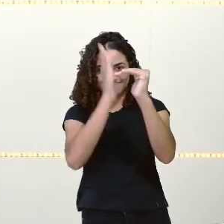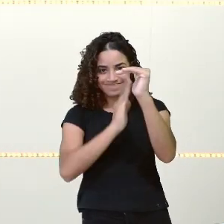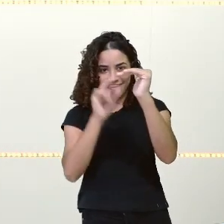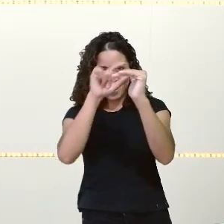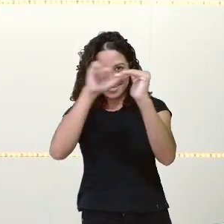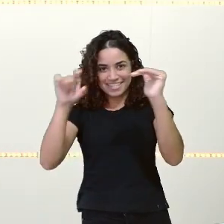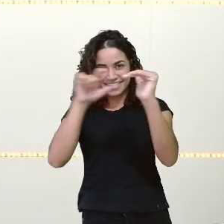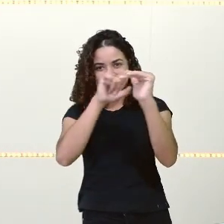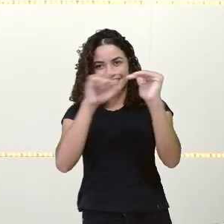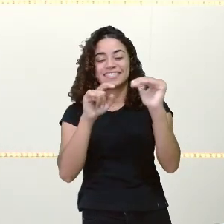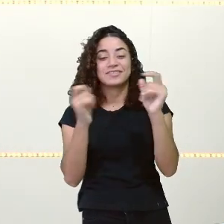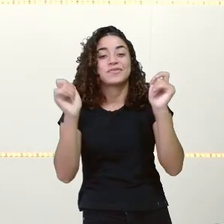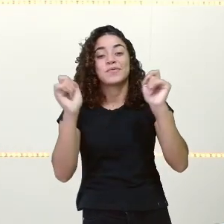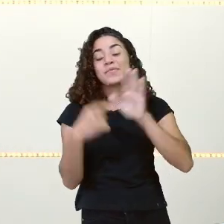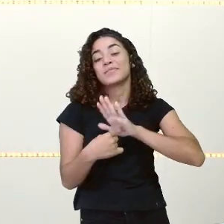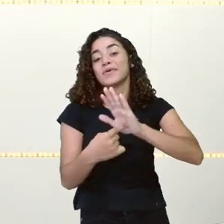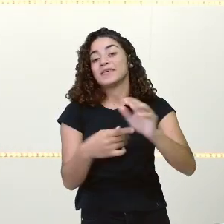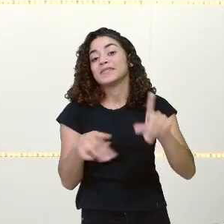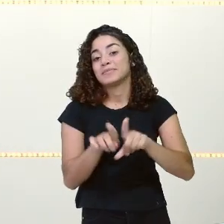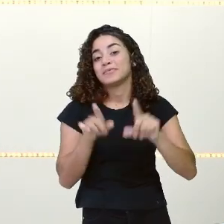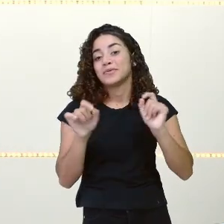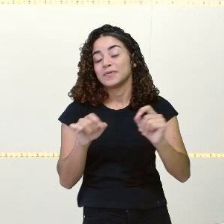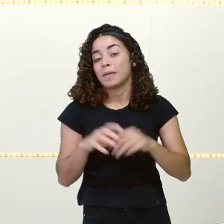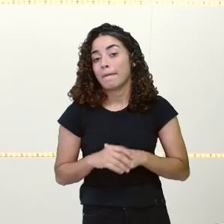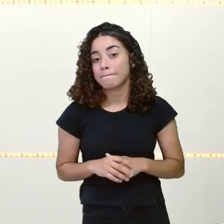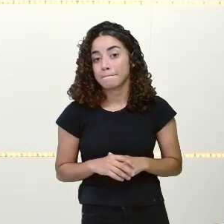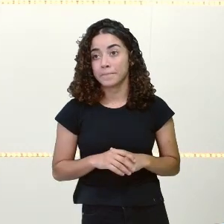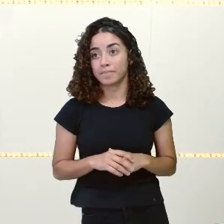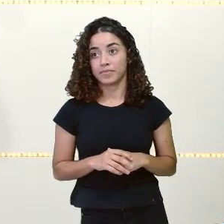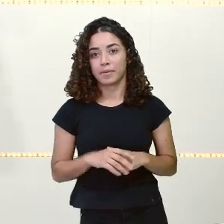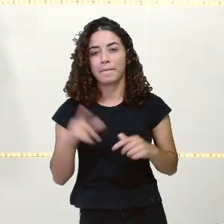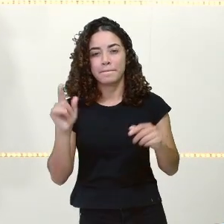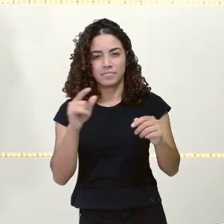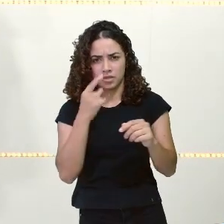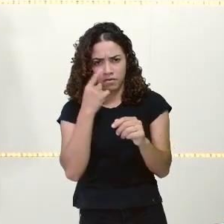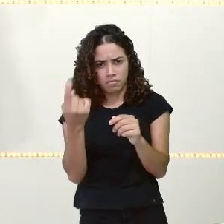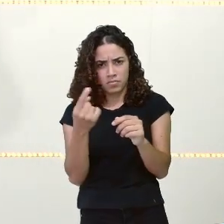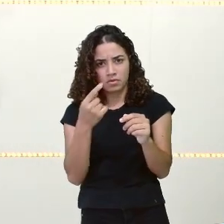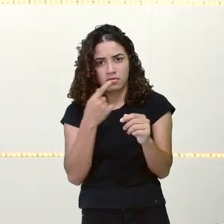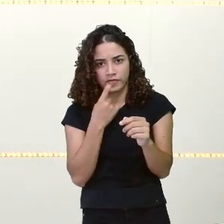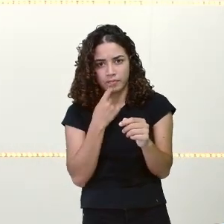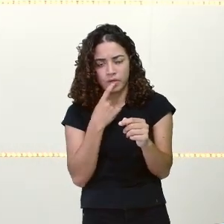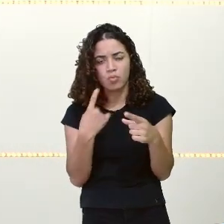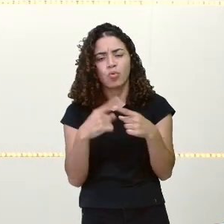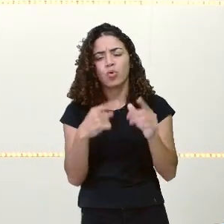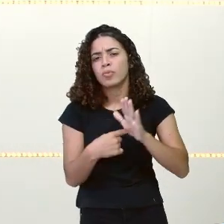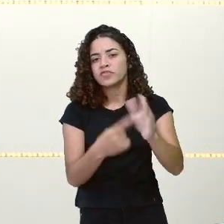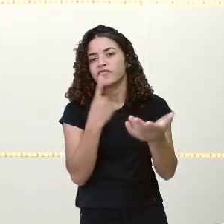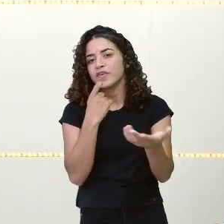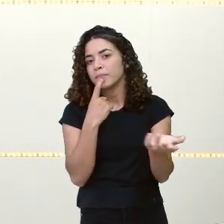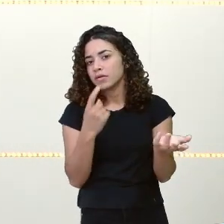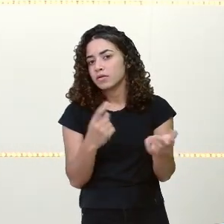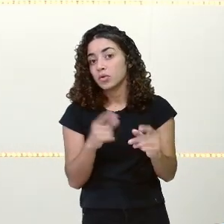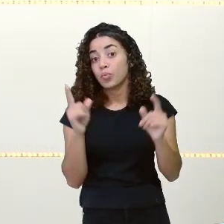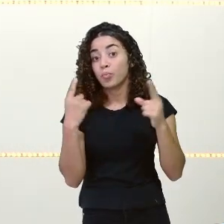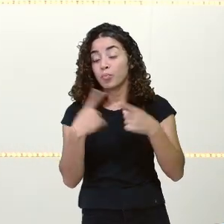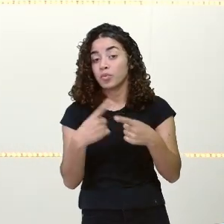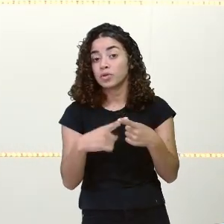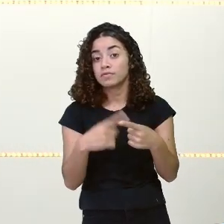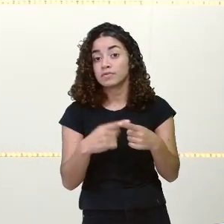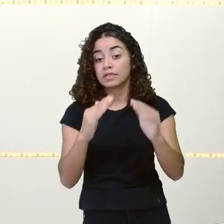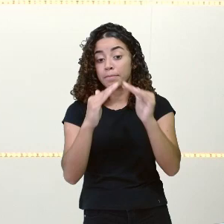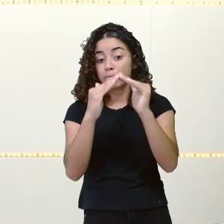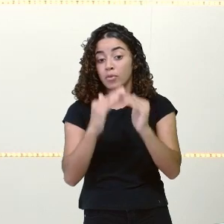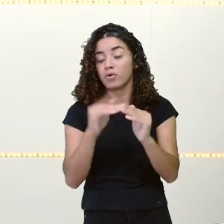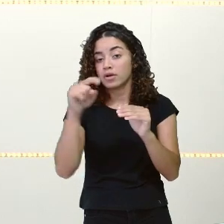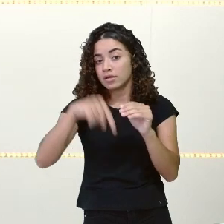Equador também demonstra aqui, aparenta aqui pra gente que tá aí vermelhinho, que vocês estão vendo. Por que eu coloquei isso? Porque quem tá aqui morando